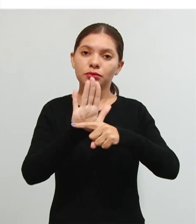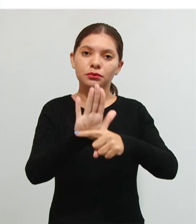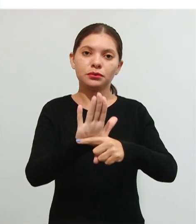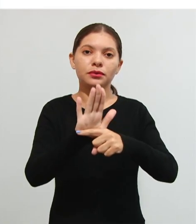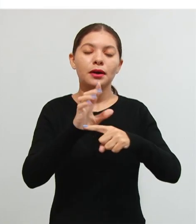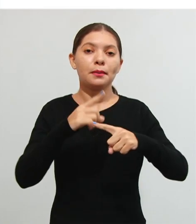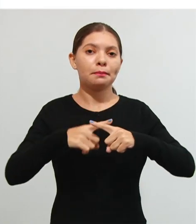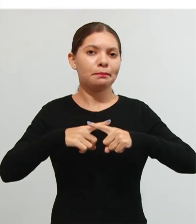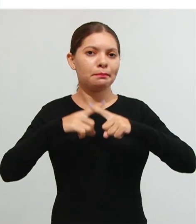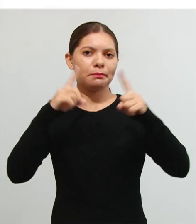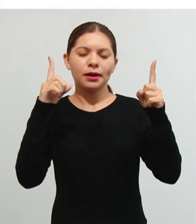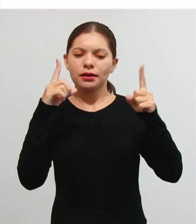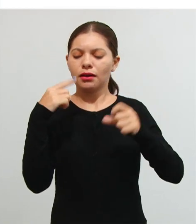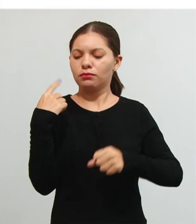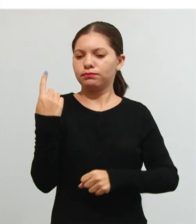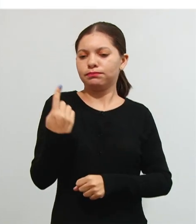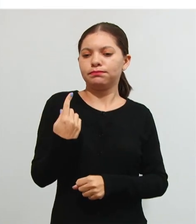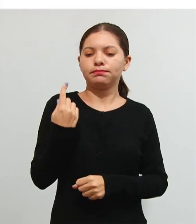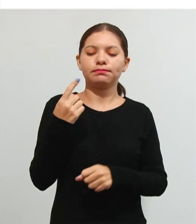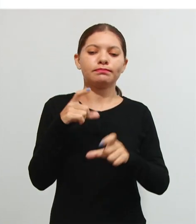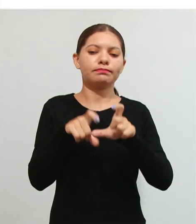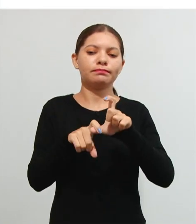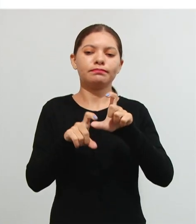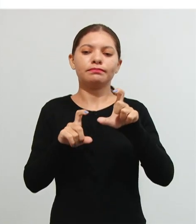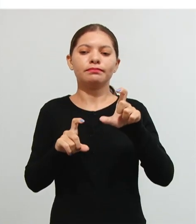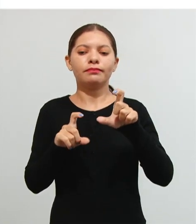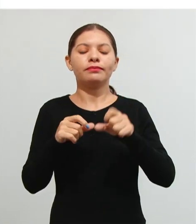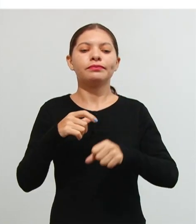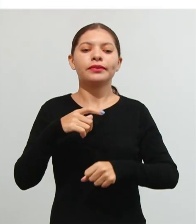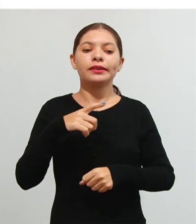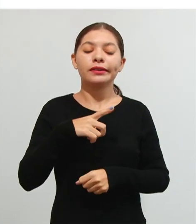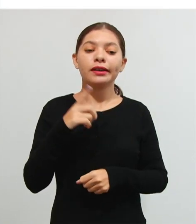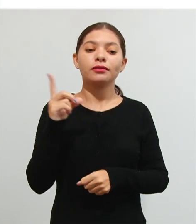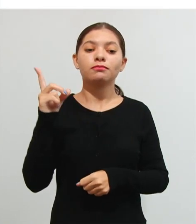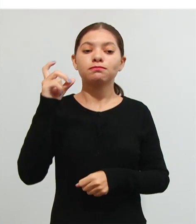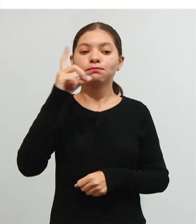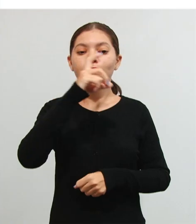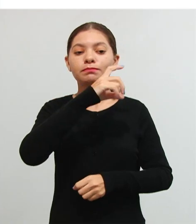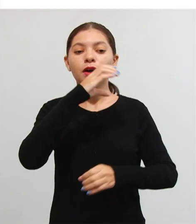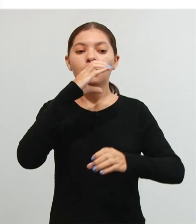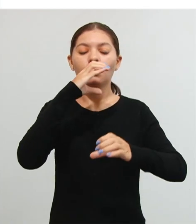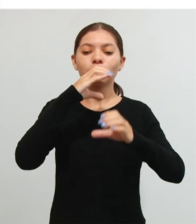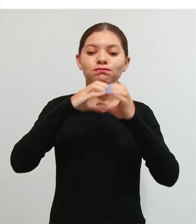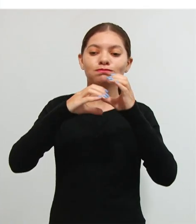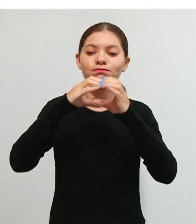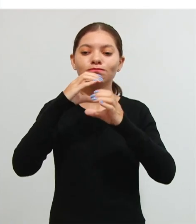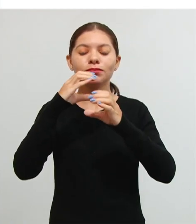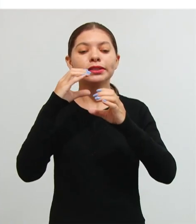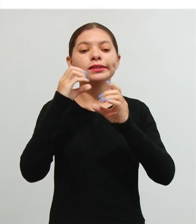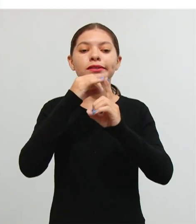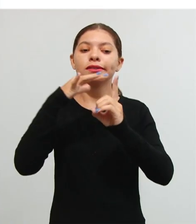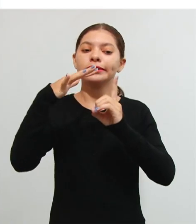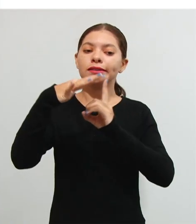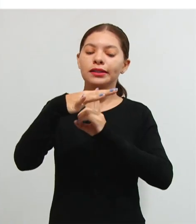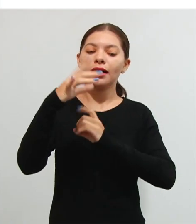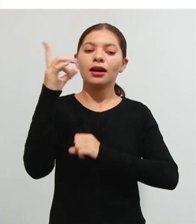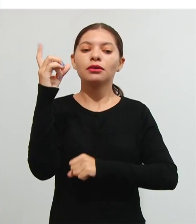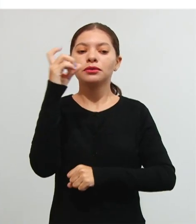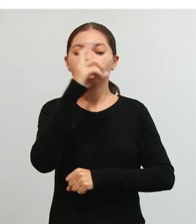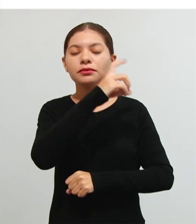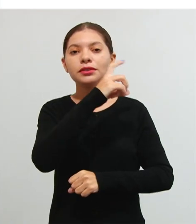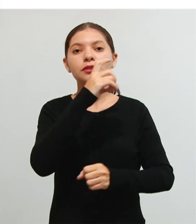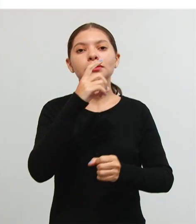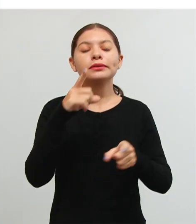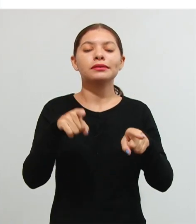é independente, tem dificuldade de comunicação social e de iniciar interação,